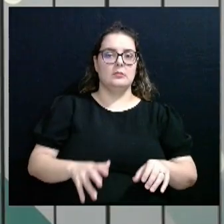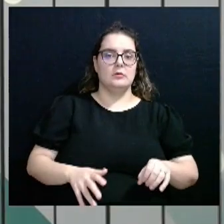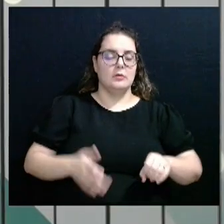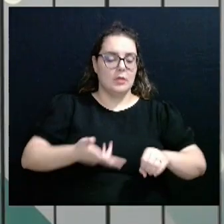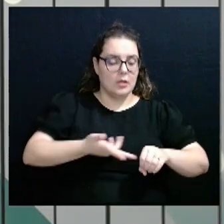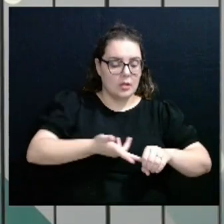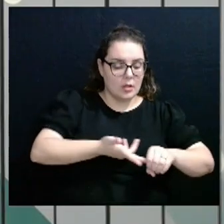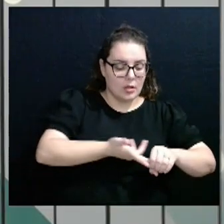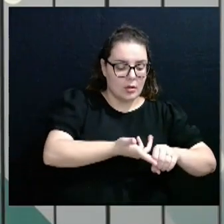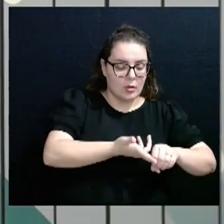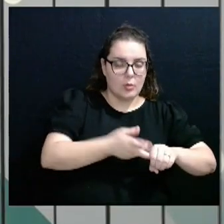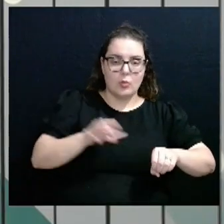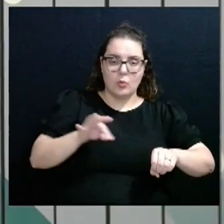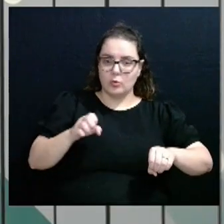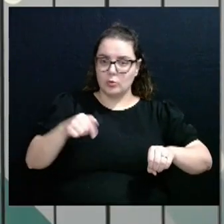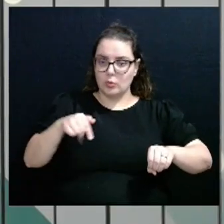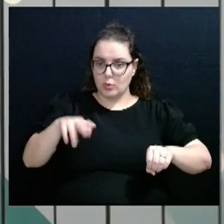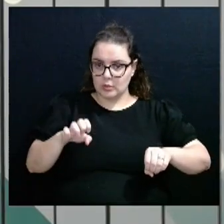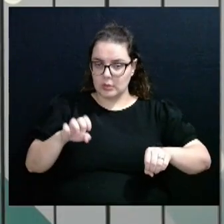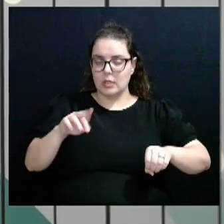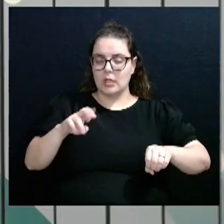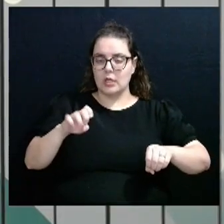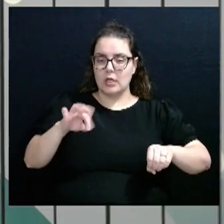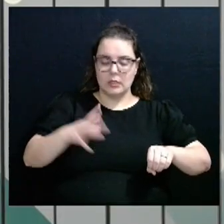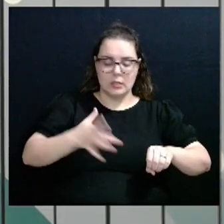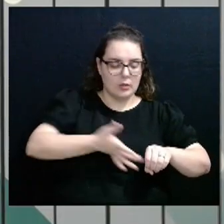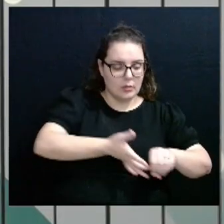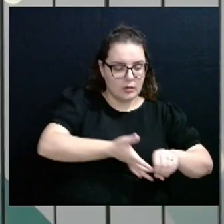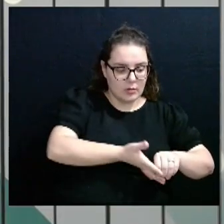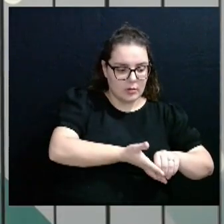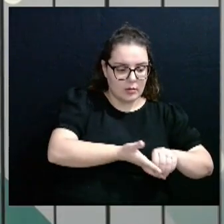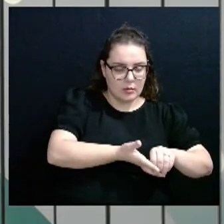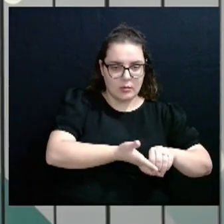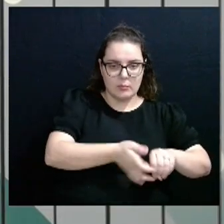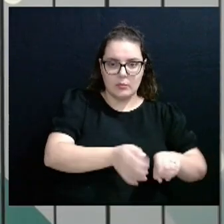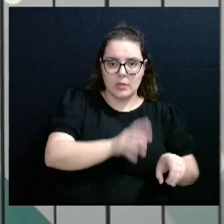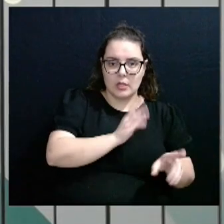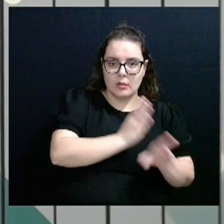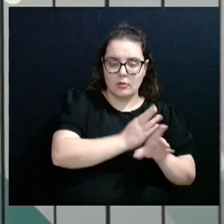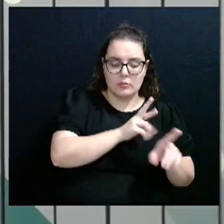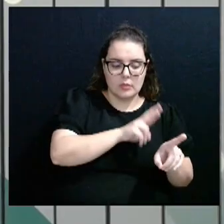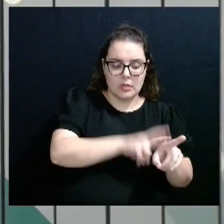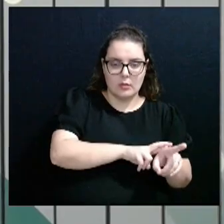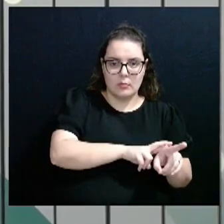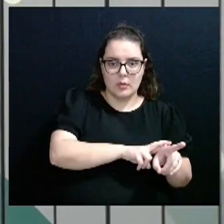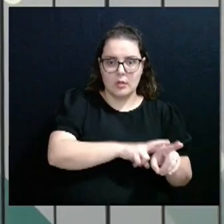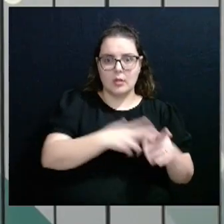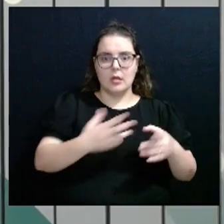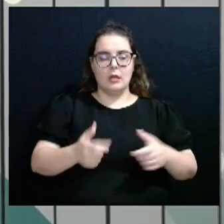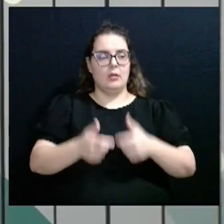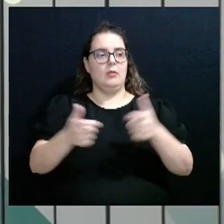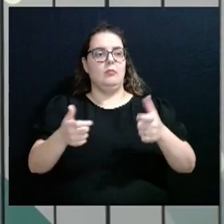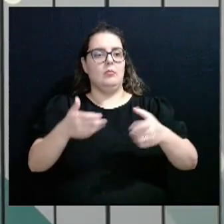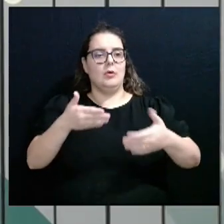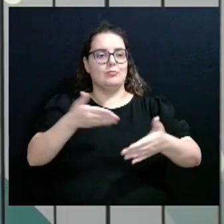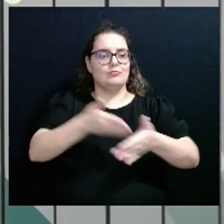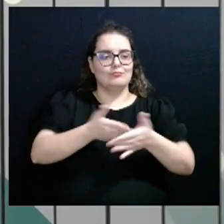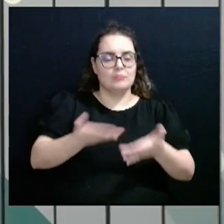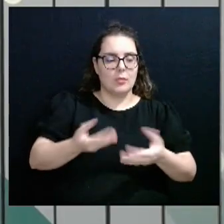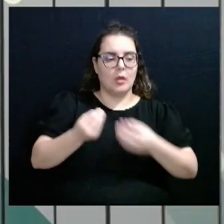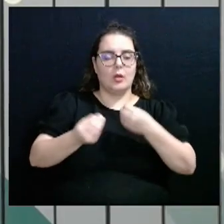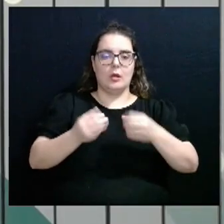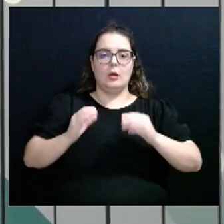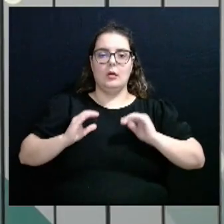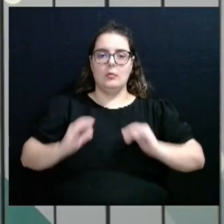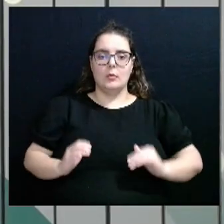o preconceito ainda é o maior obstáculo? Como que tem sido, né, o comportamento dos